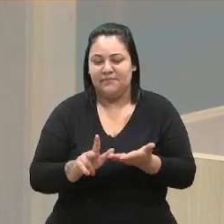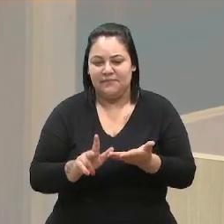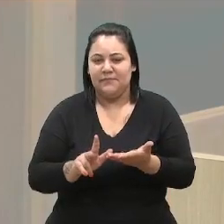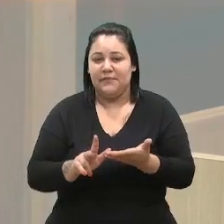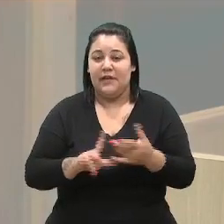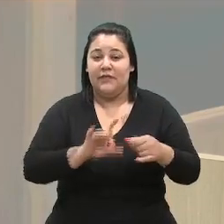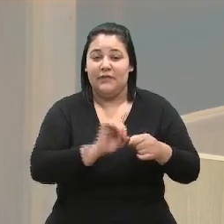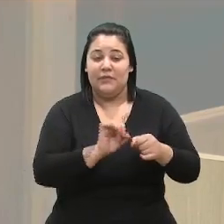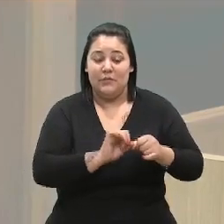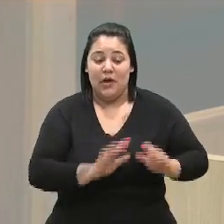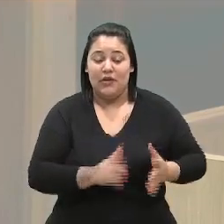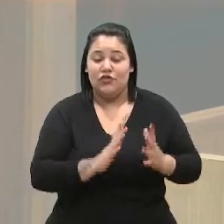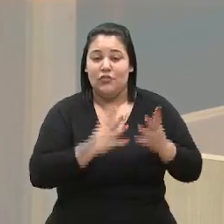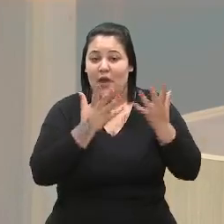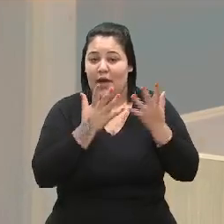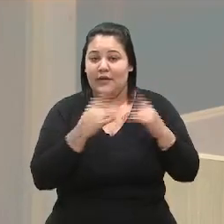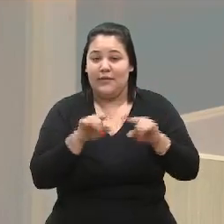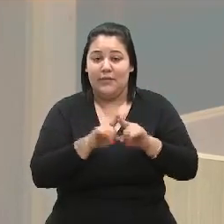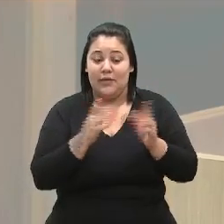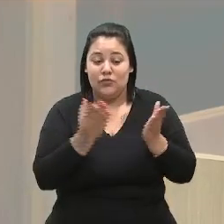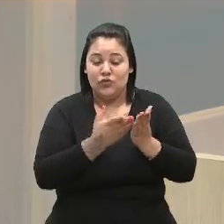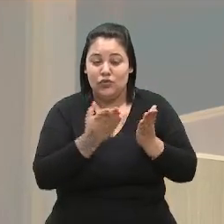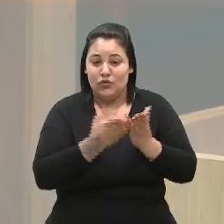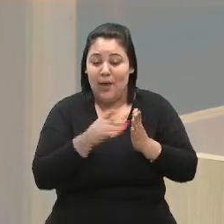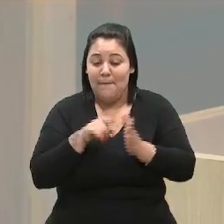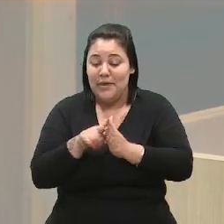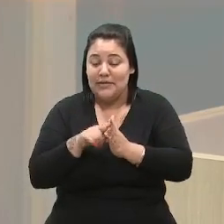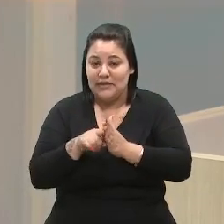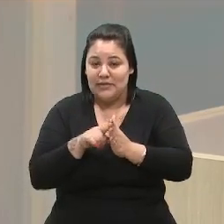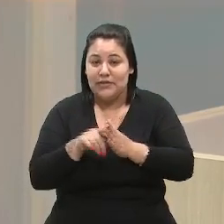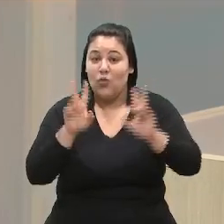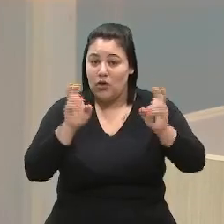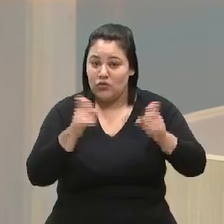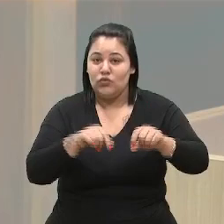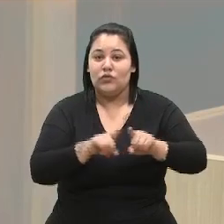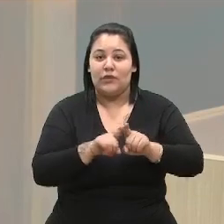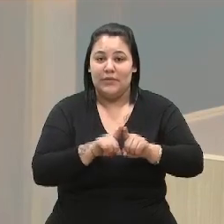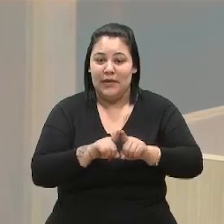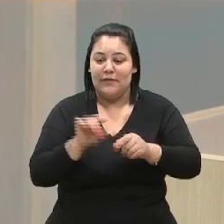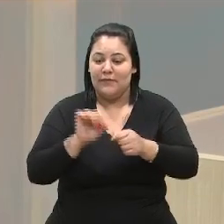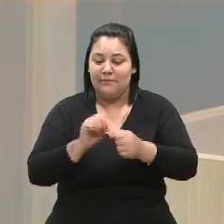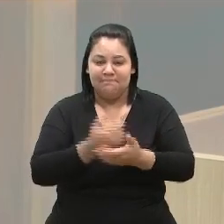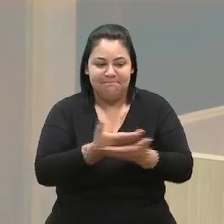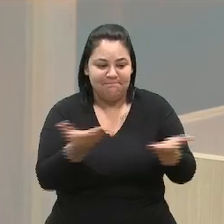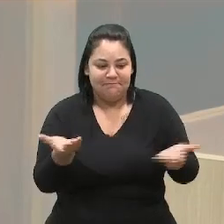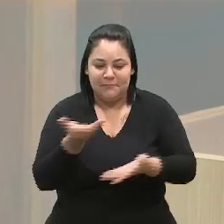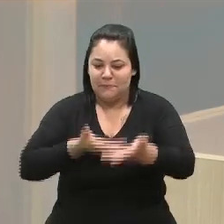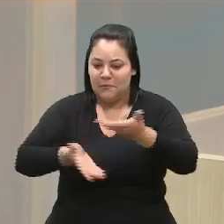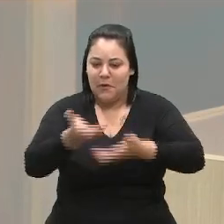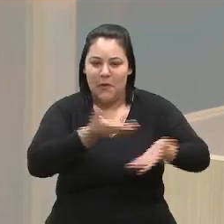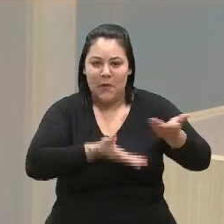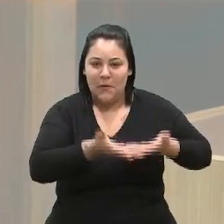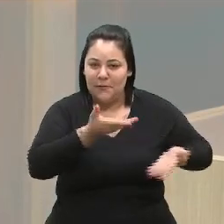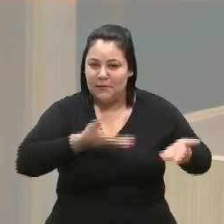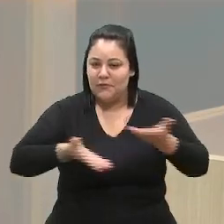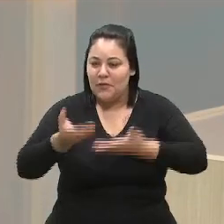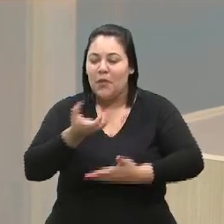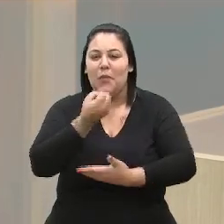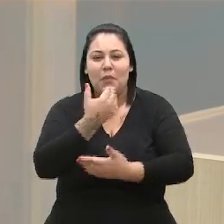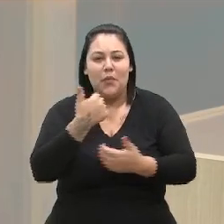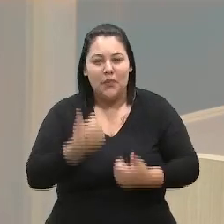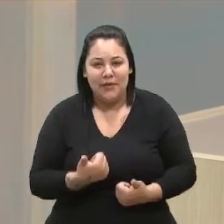Promover e estimular o estudo e a pesquisa na temática, promover espaços de atendimento adequados,